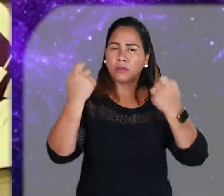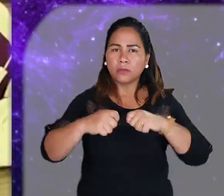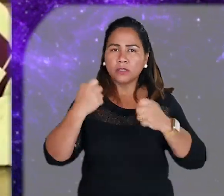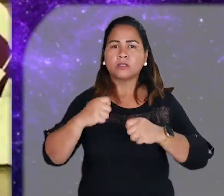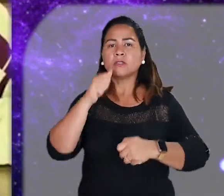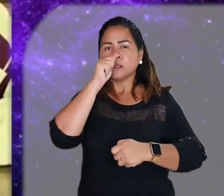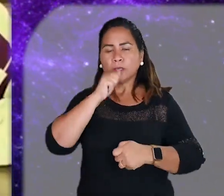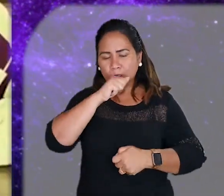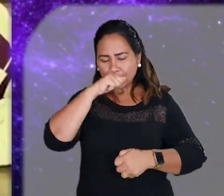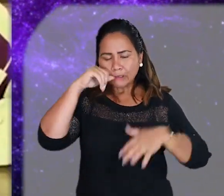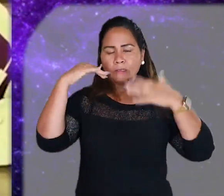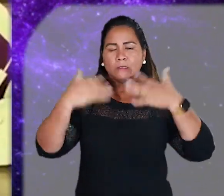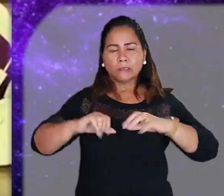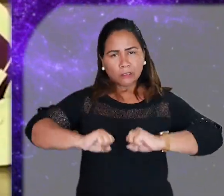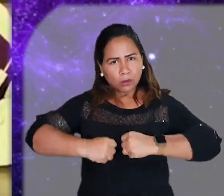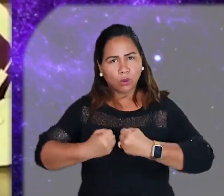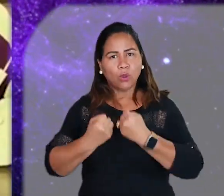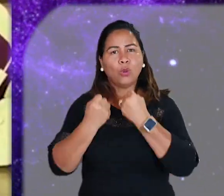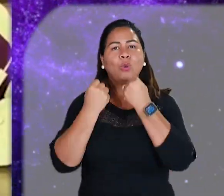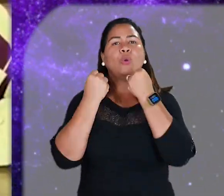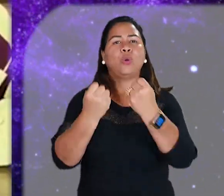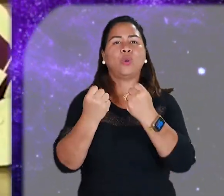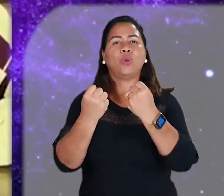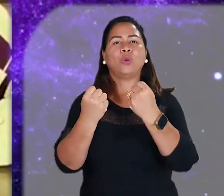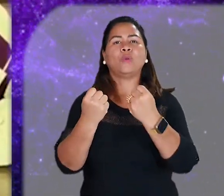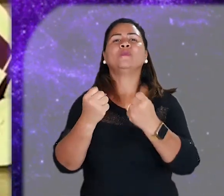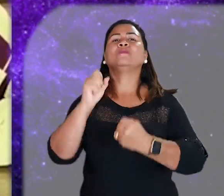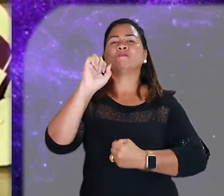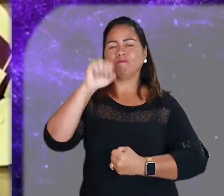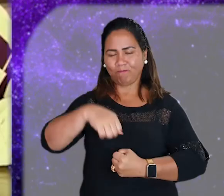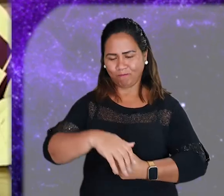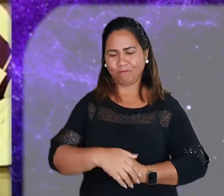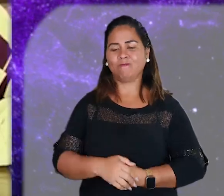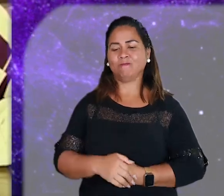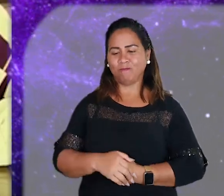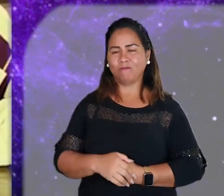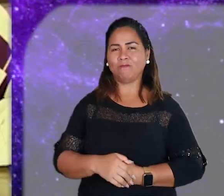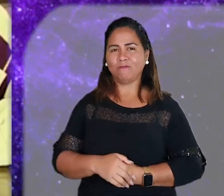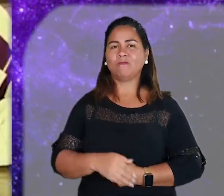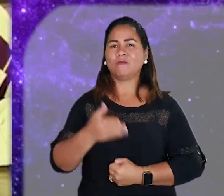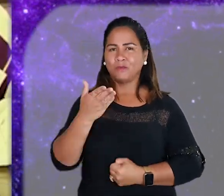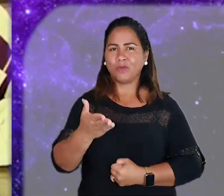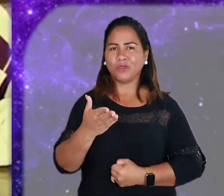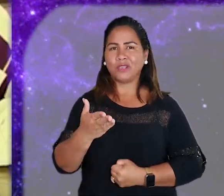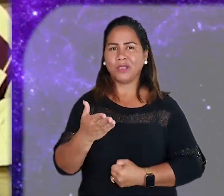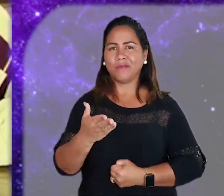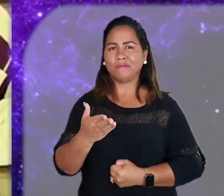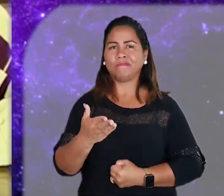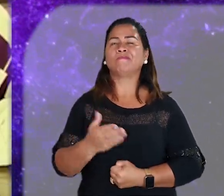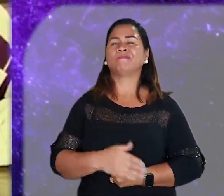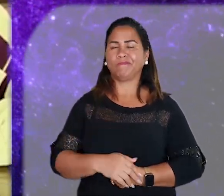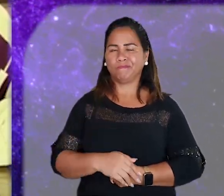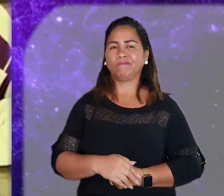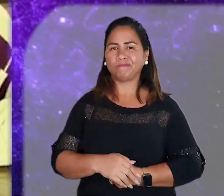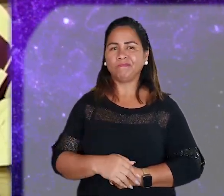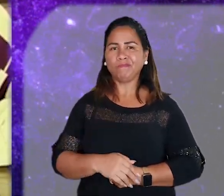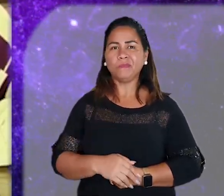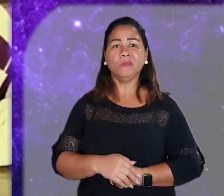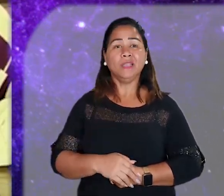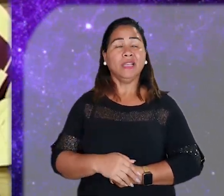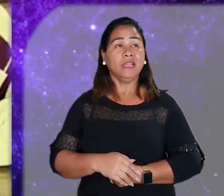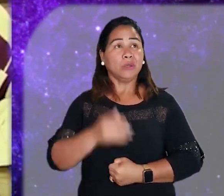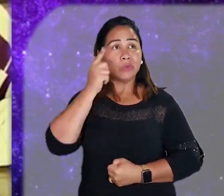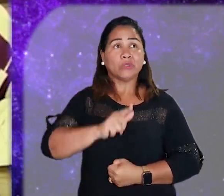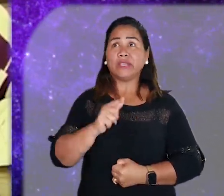assim como você precisa de muita dedicação e esforço para ficar pobre você não fica